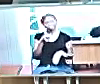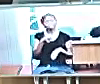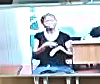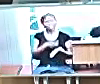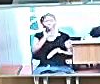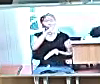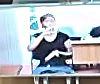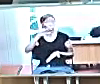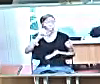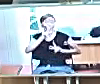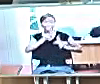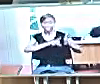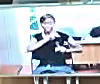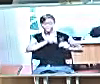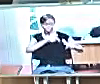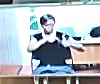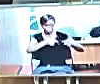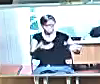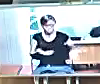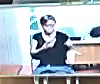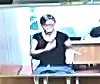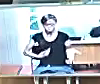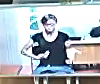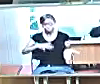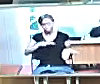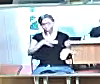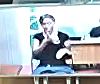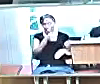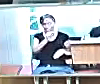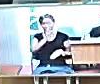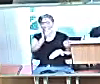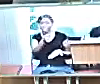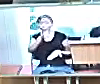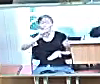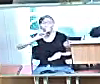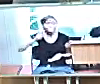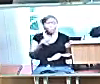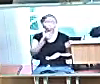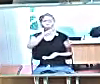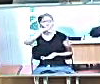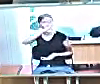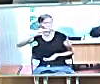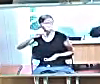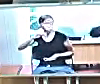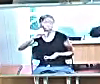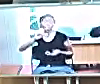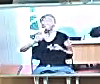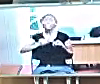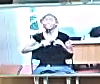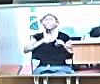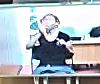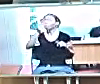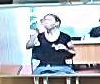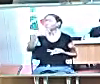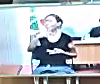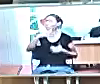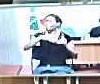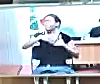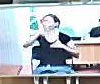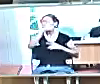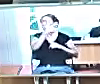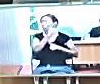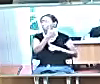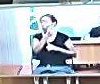os servidores ativos do estado hoje estão em torno de 187 mil servidores enquanto os inativos ultrapassam